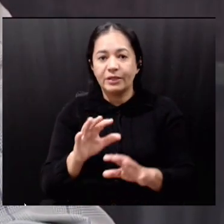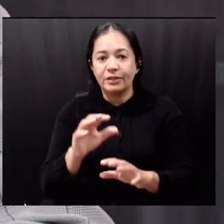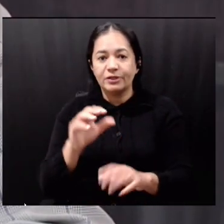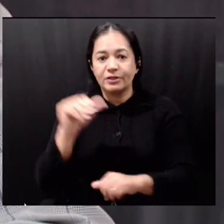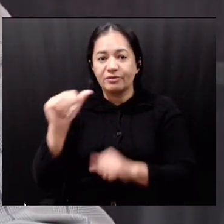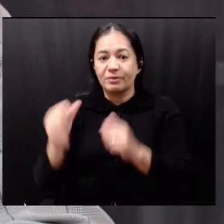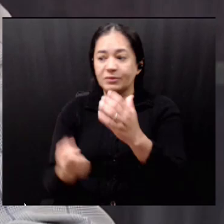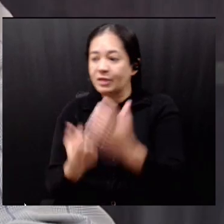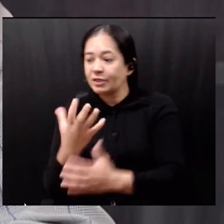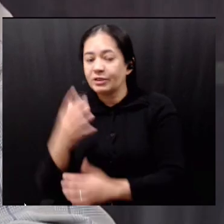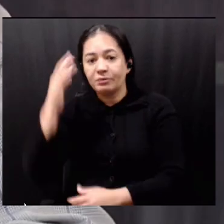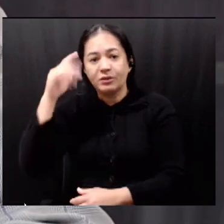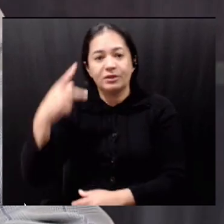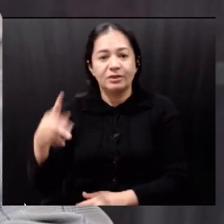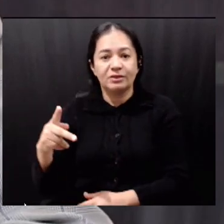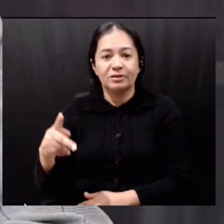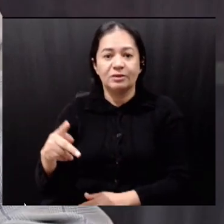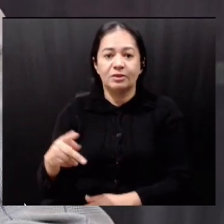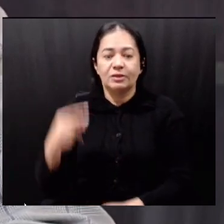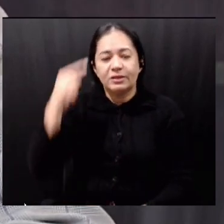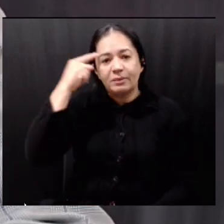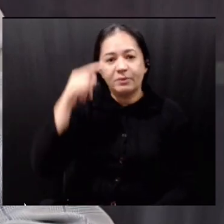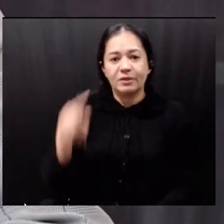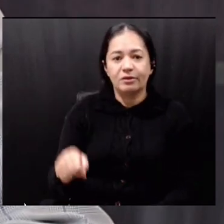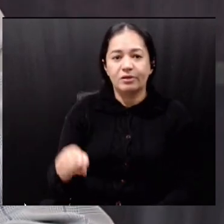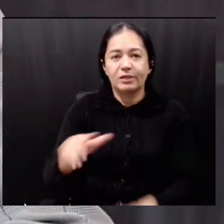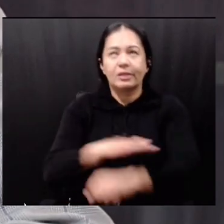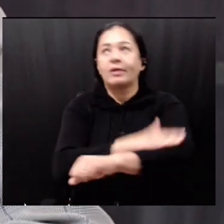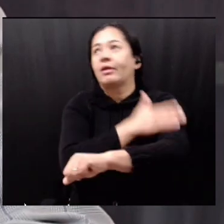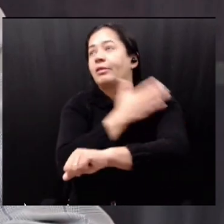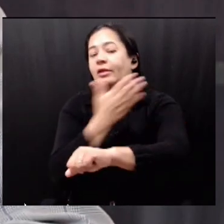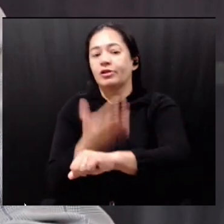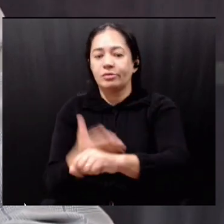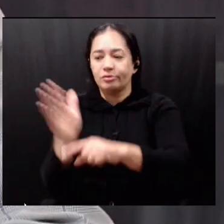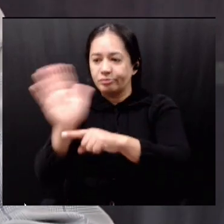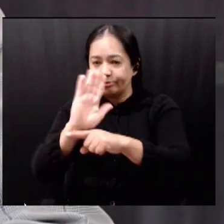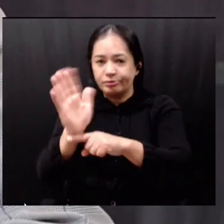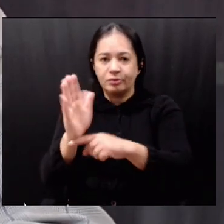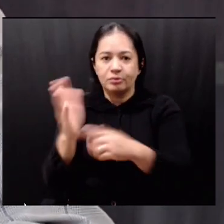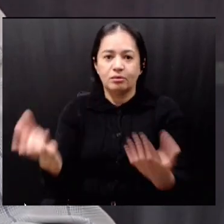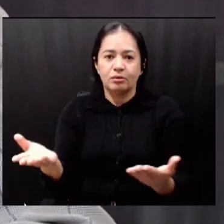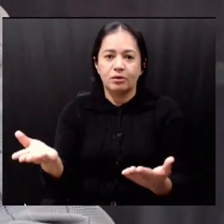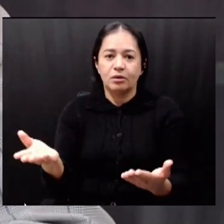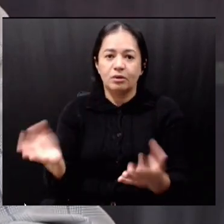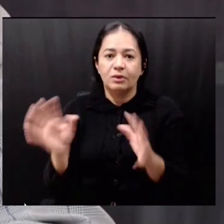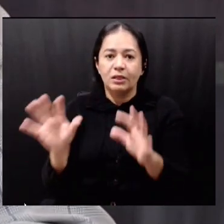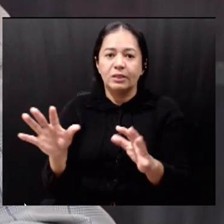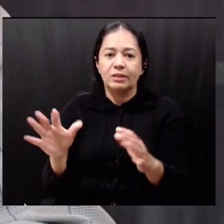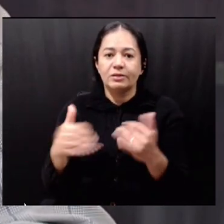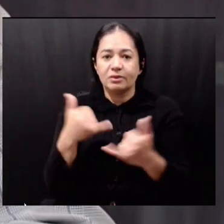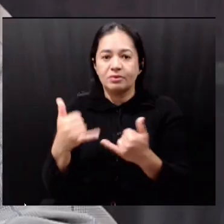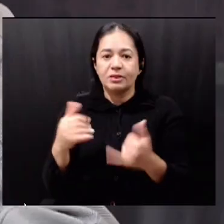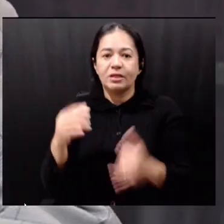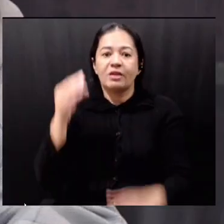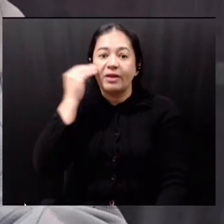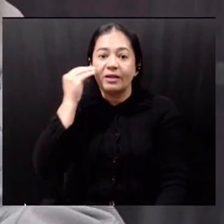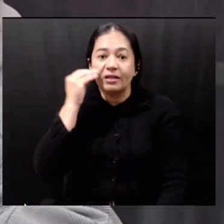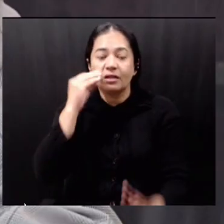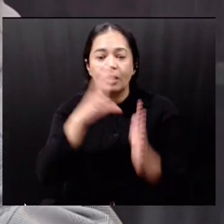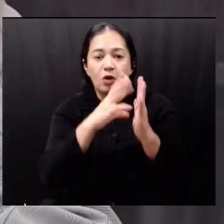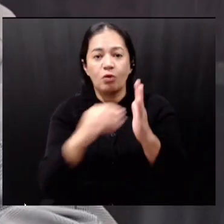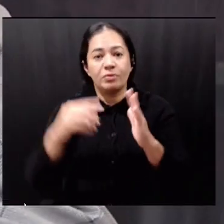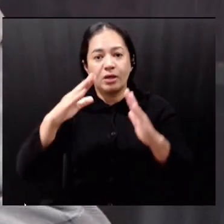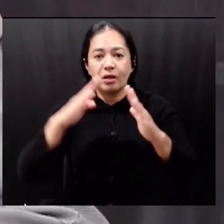dele. E aí você pensa, né? A criança ficou ali a tarde inteira vendo vídeos de trollagem. Pra ela, isso é a diversão. E ela vai tentar replicar isso em casa. Só que é um